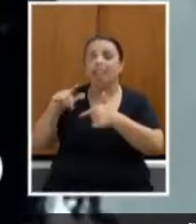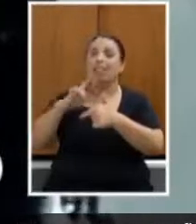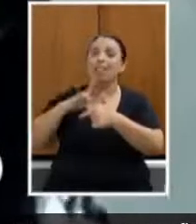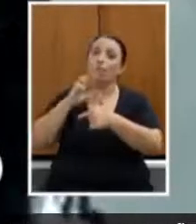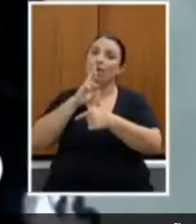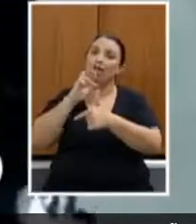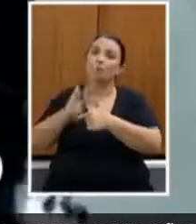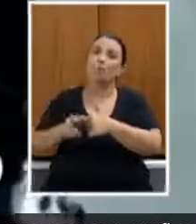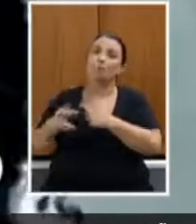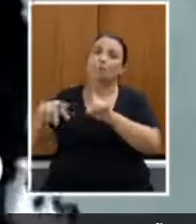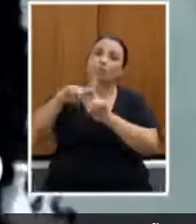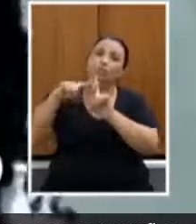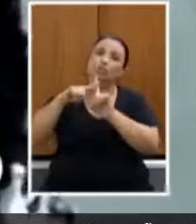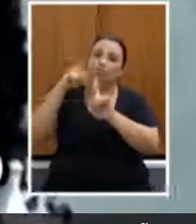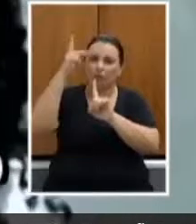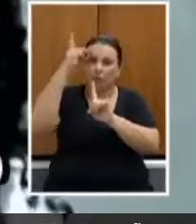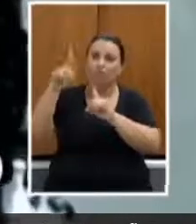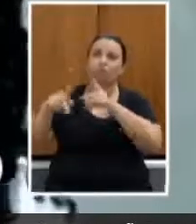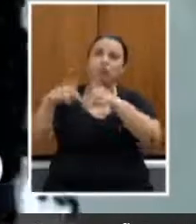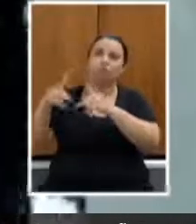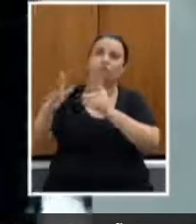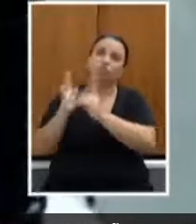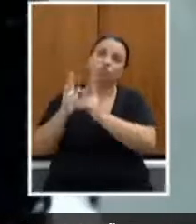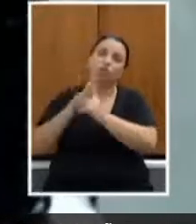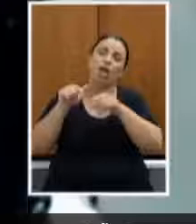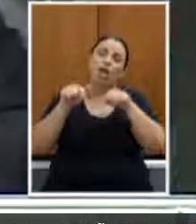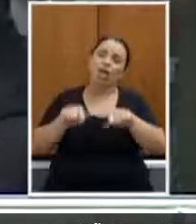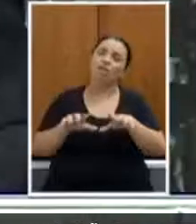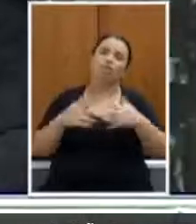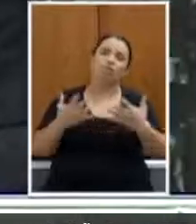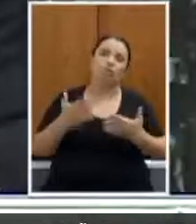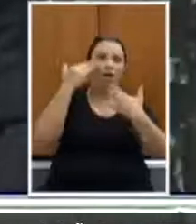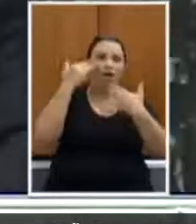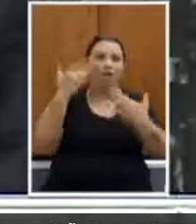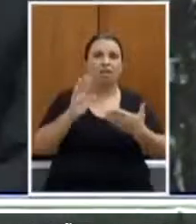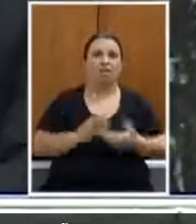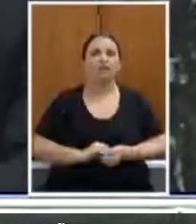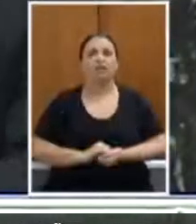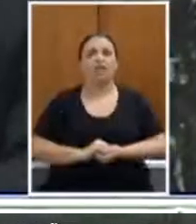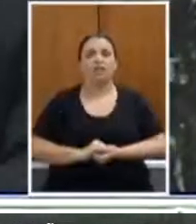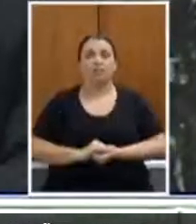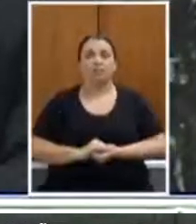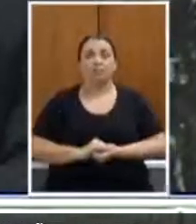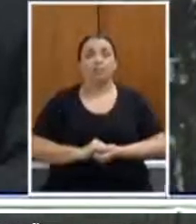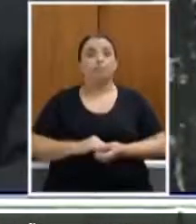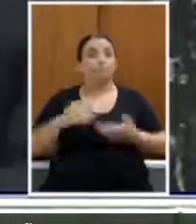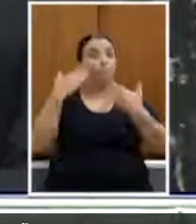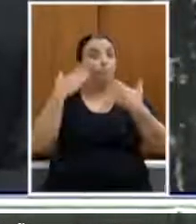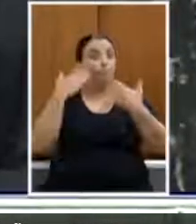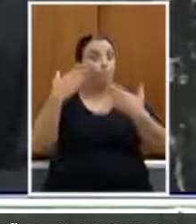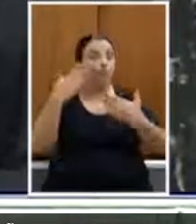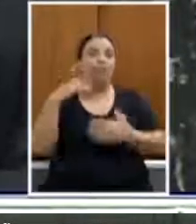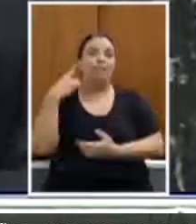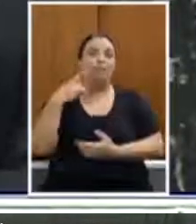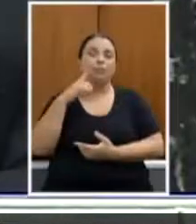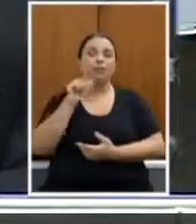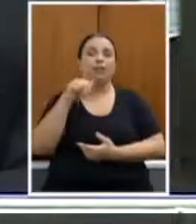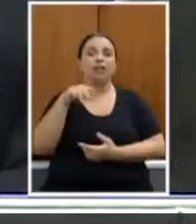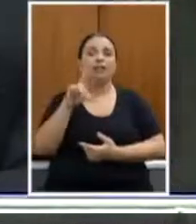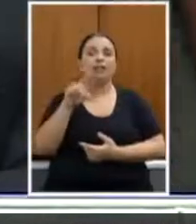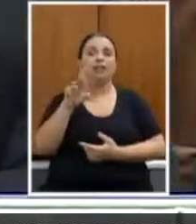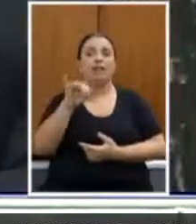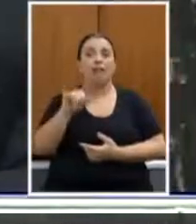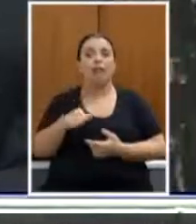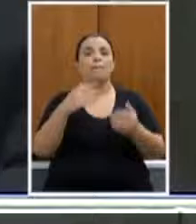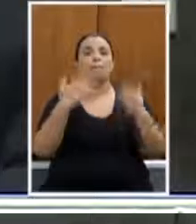Essas são as minhas palavras, presidente, já agradeço. Muito obrigado, deputada Andréia de Jesus. Parabéns